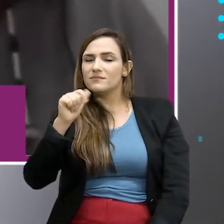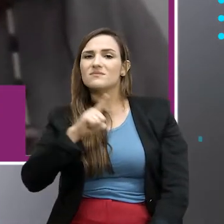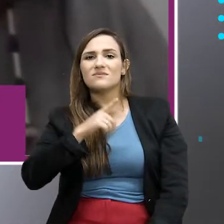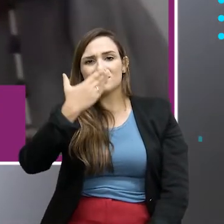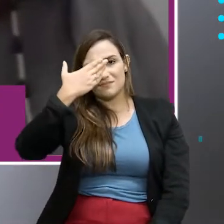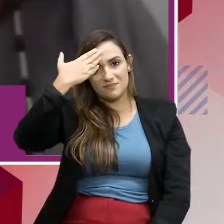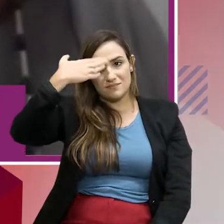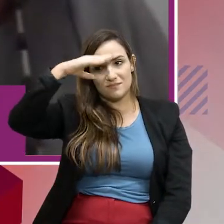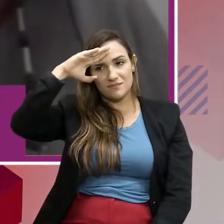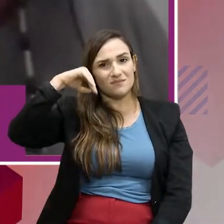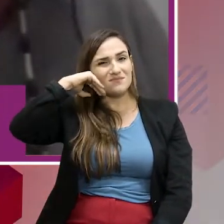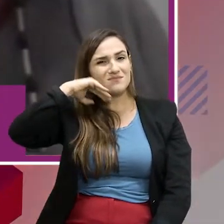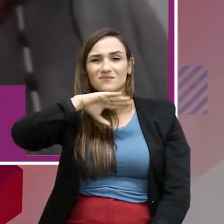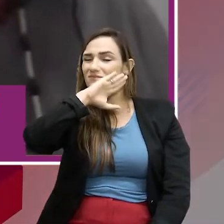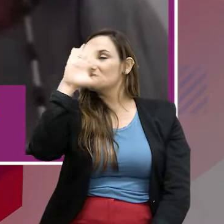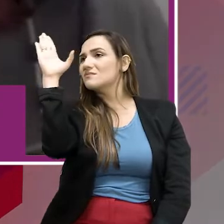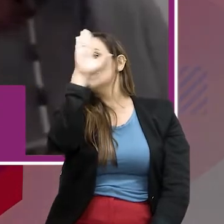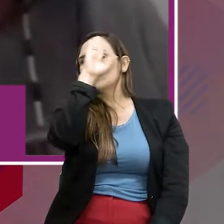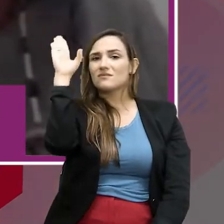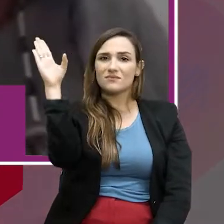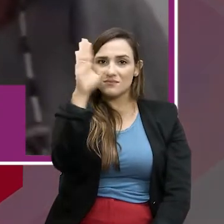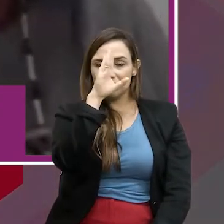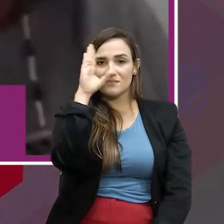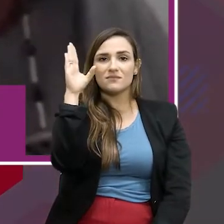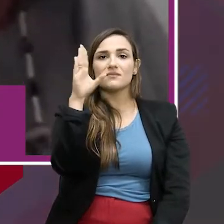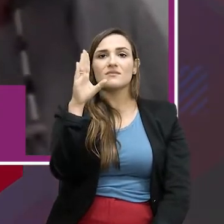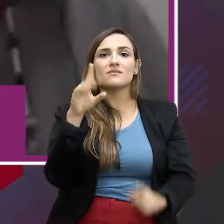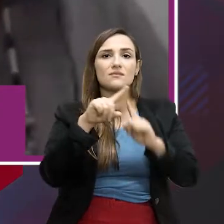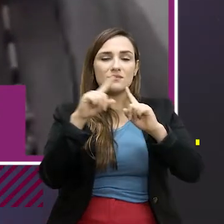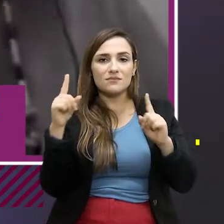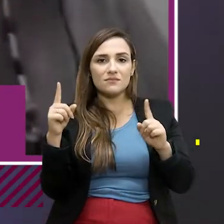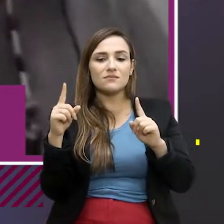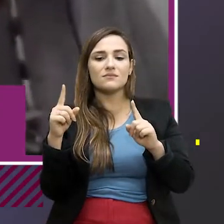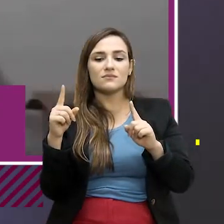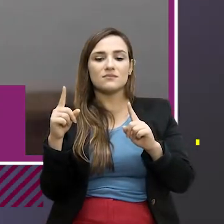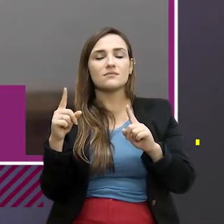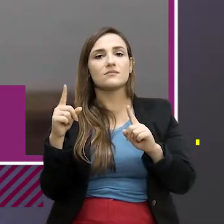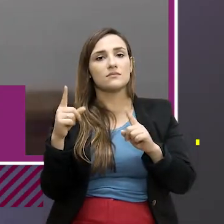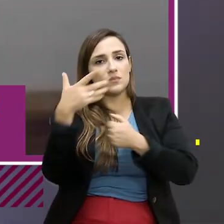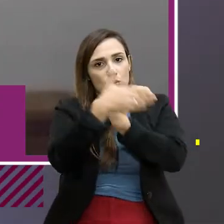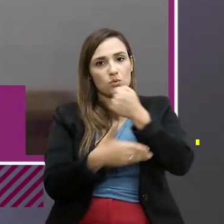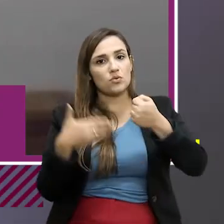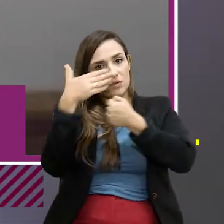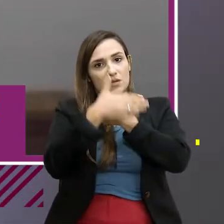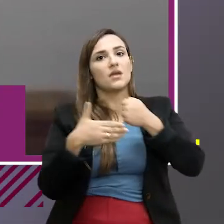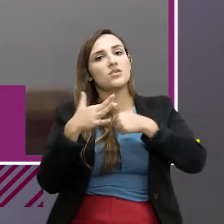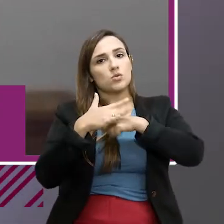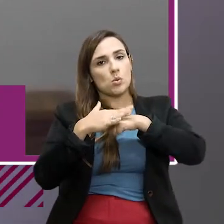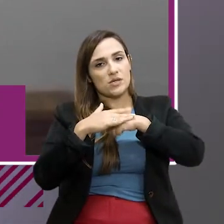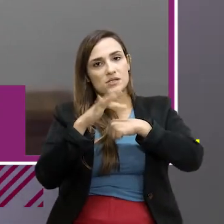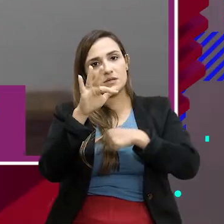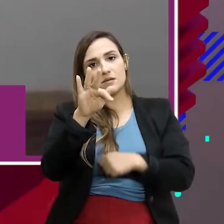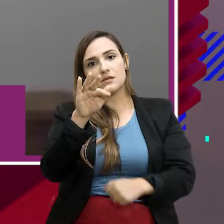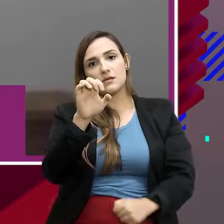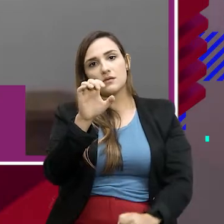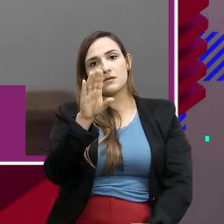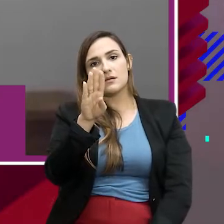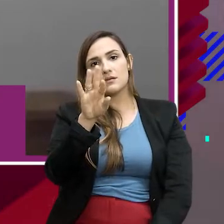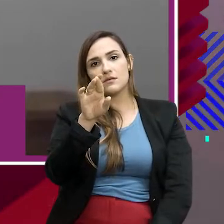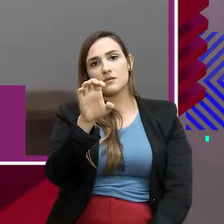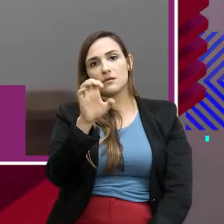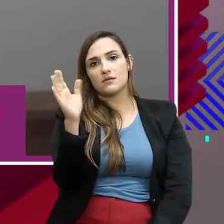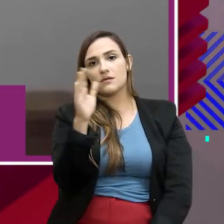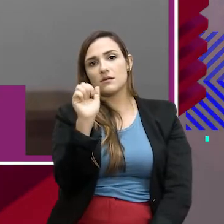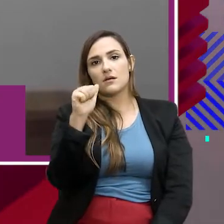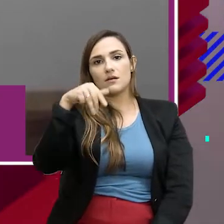atenuado, é uma conhecidíssima, de dar bastante febre, bastante mal-estar, mas ela protege contra uma doença que também não tem cura, que é a febre